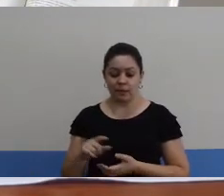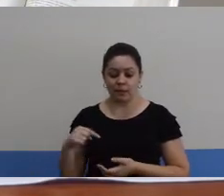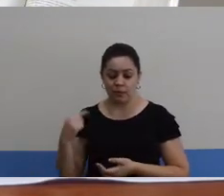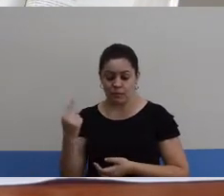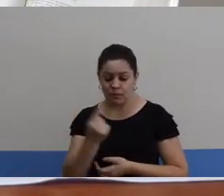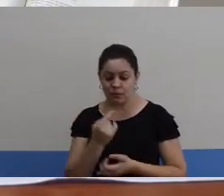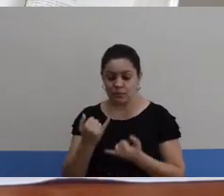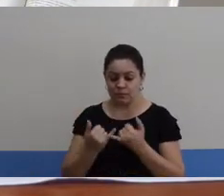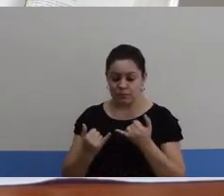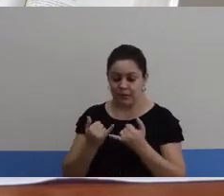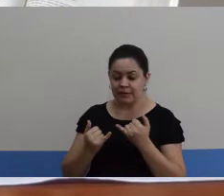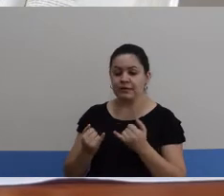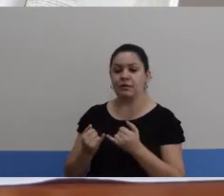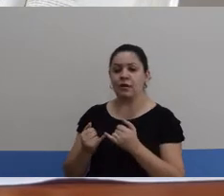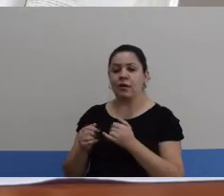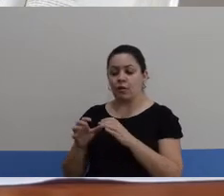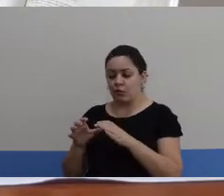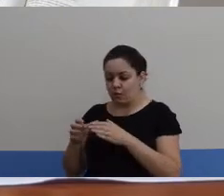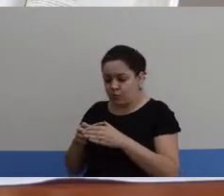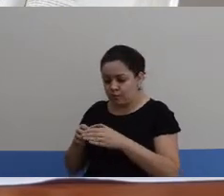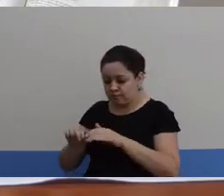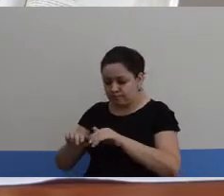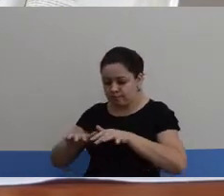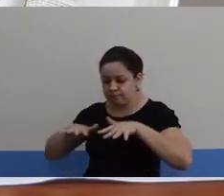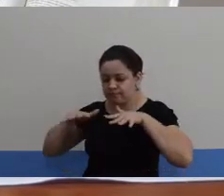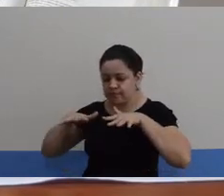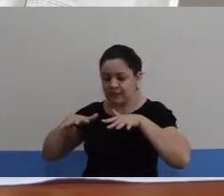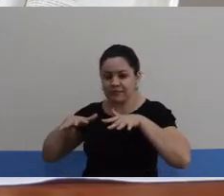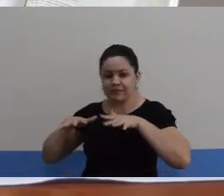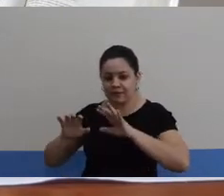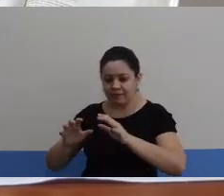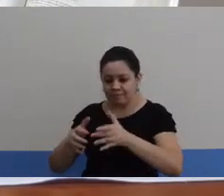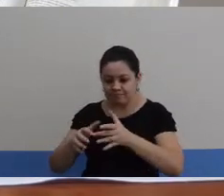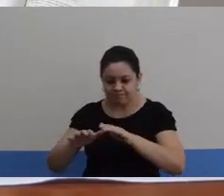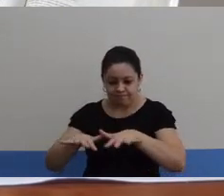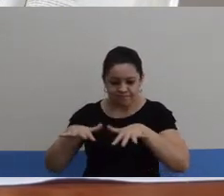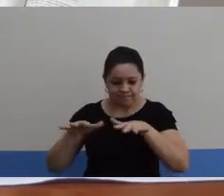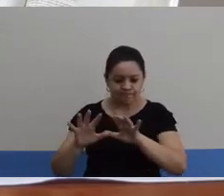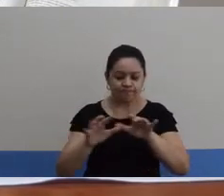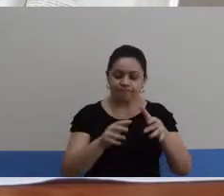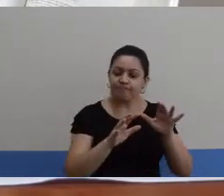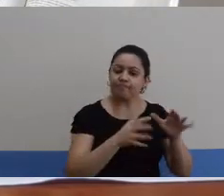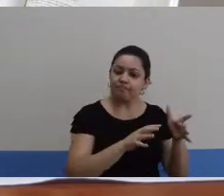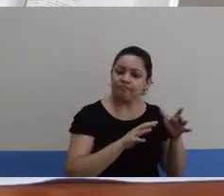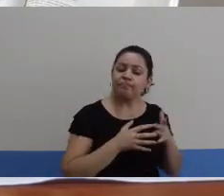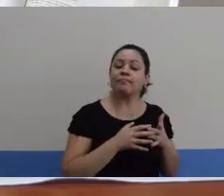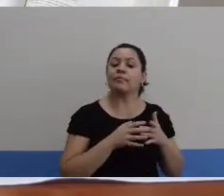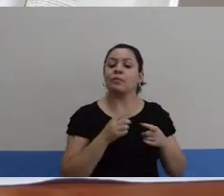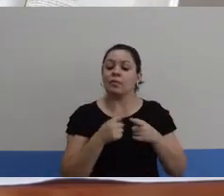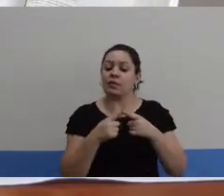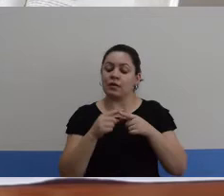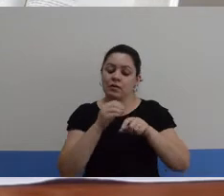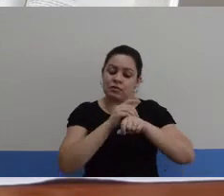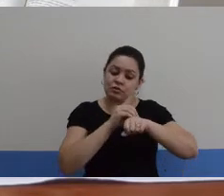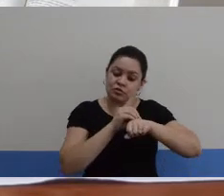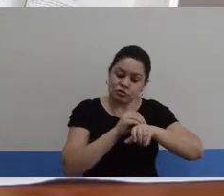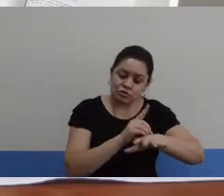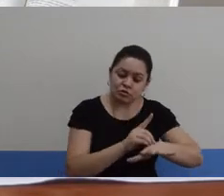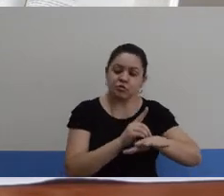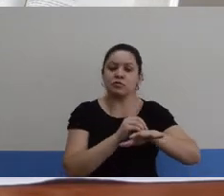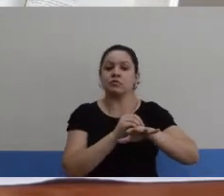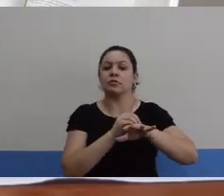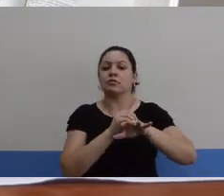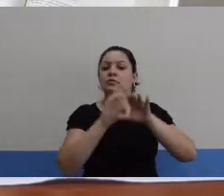são as grandes assembleias. É tudo aquilo que dentro da igreja, enquanto dioceses,